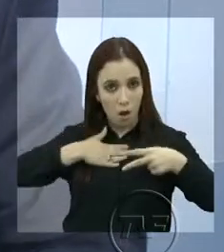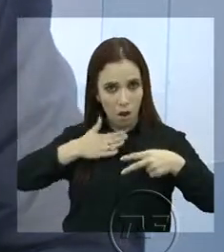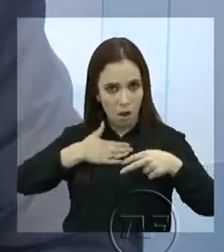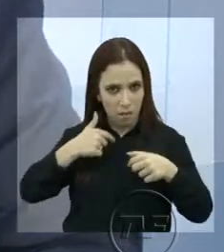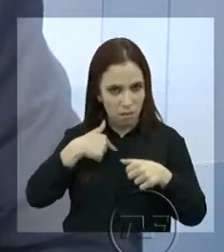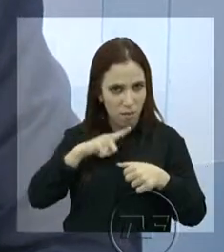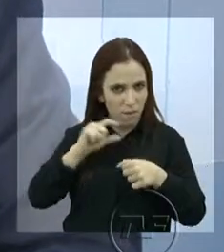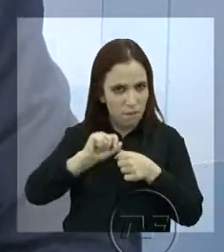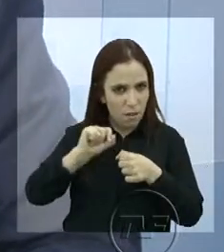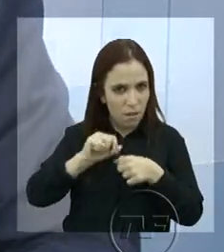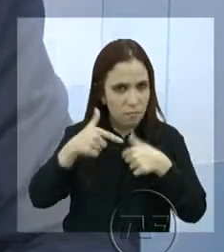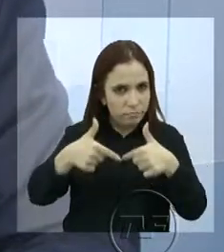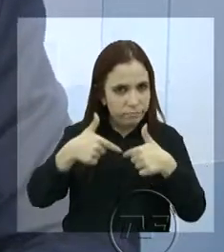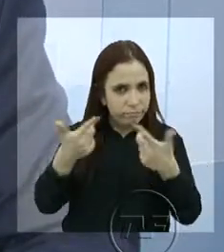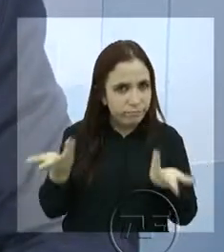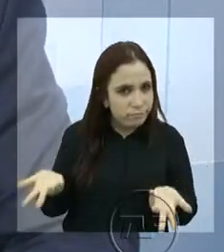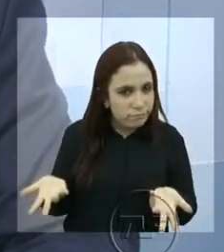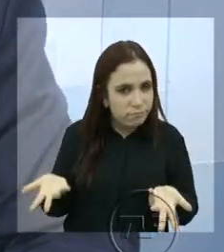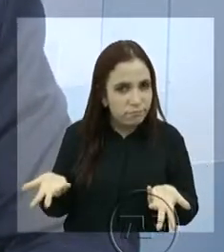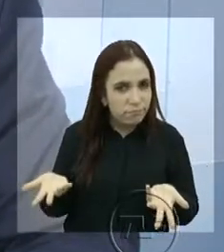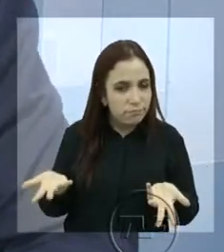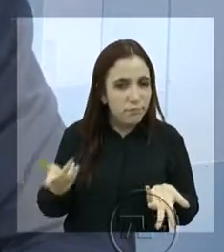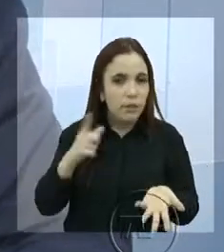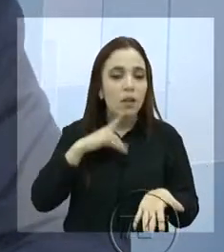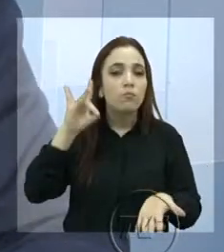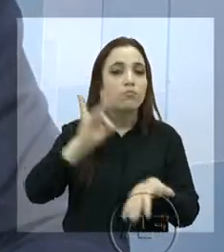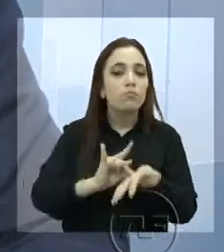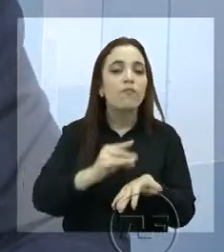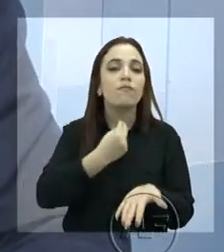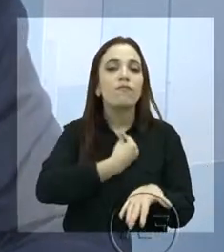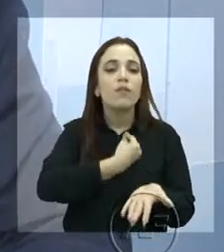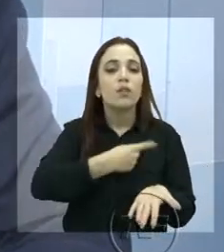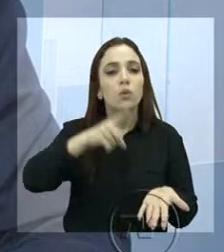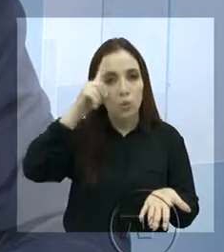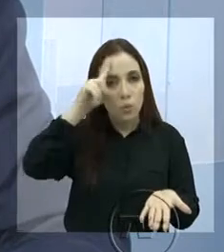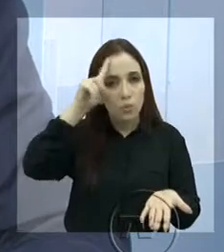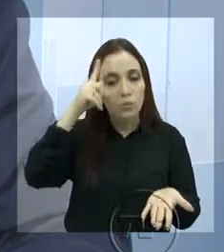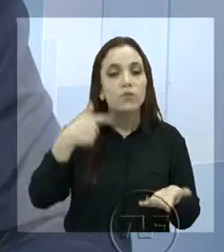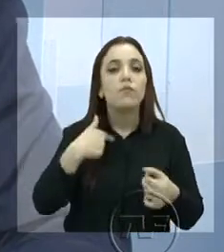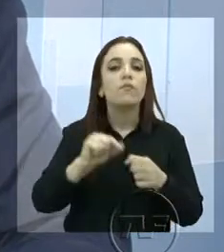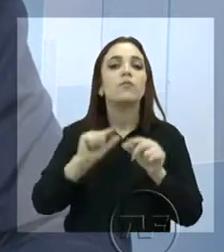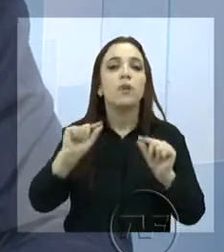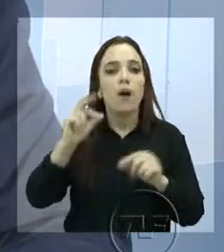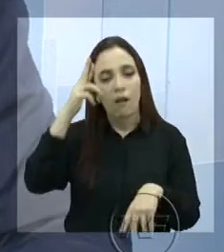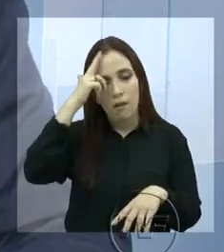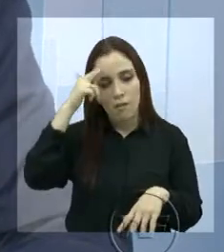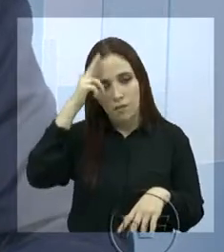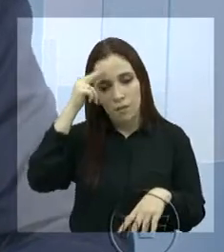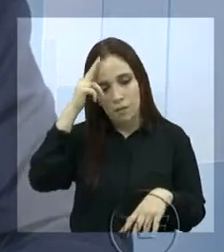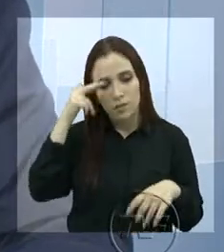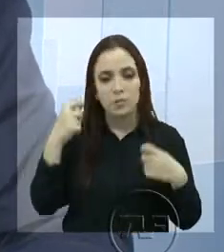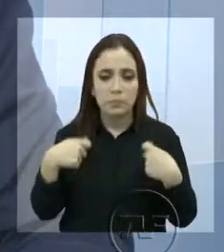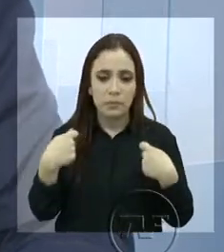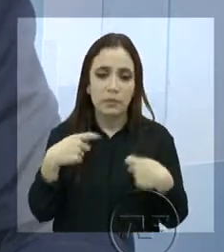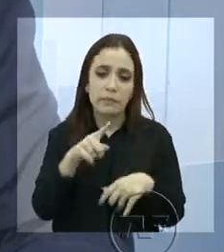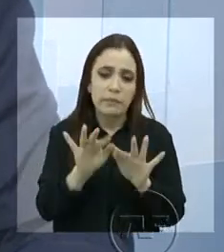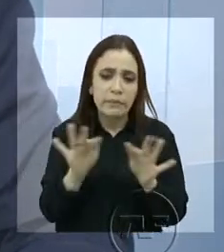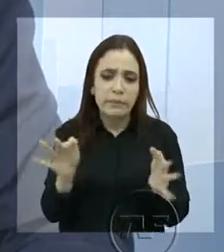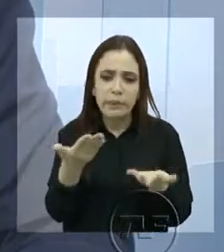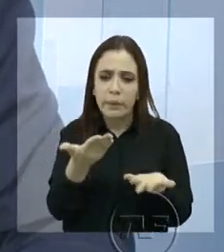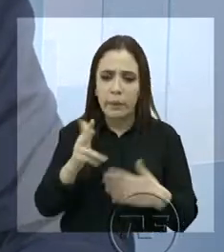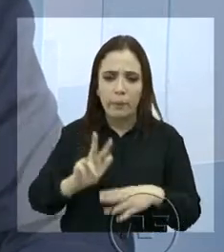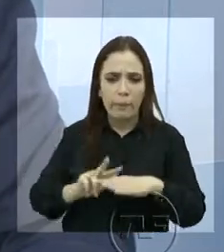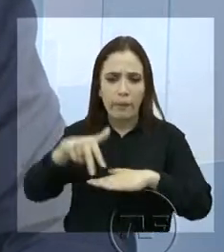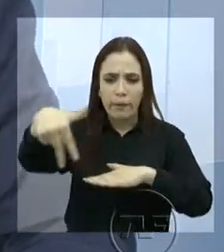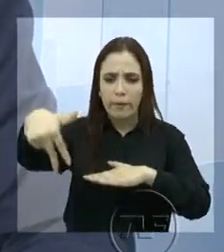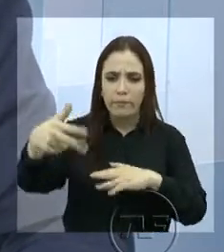esquece de ser coerente na nossa prática, no nosso cotidiano, com aquilo que já está pré-estabelecido, com uma coisa simples como essa.